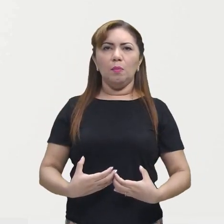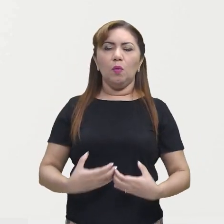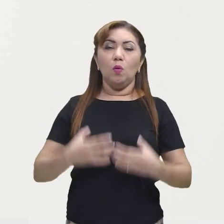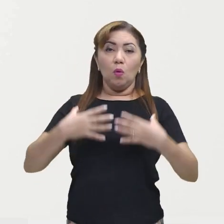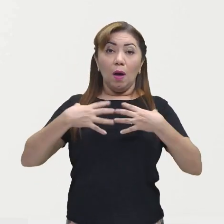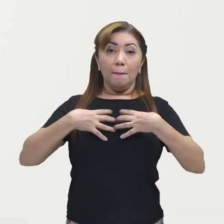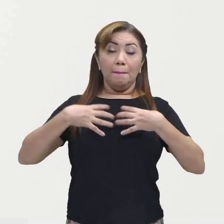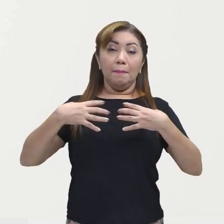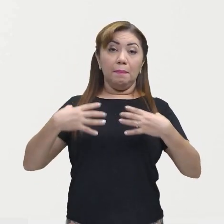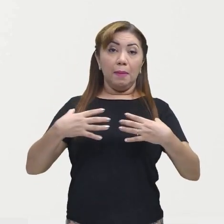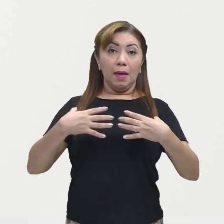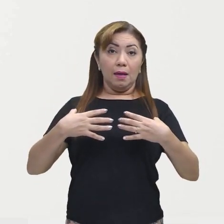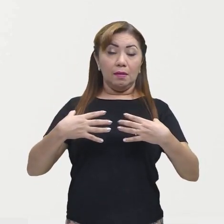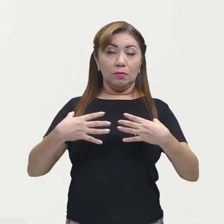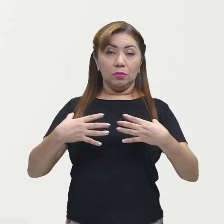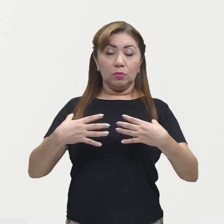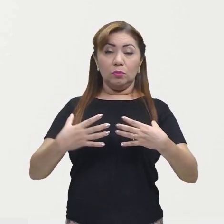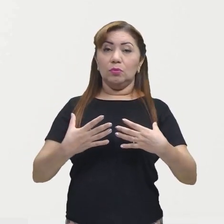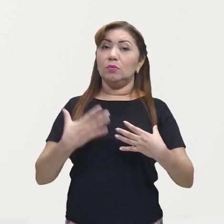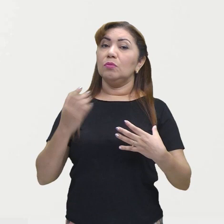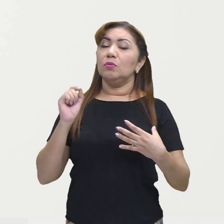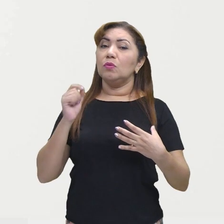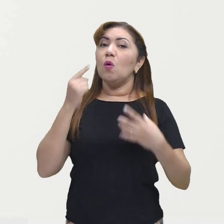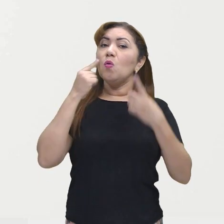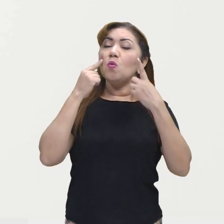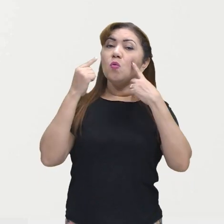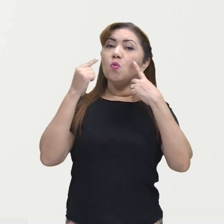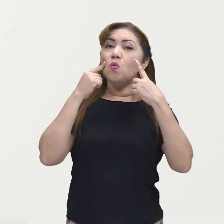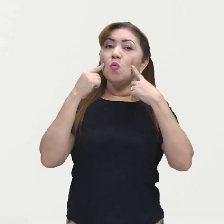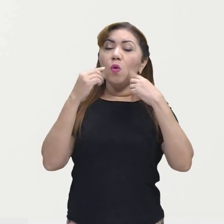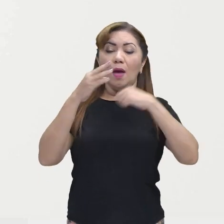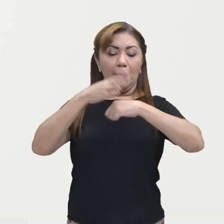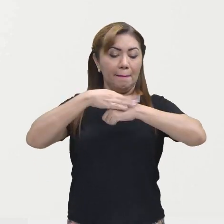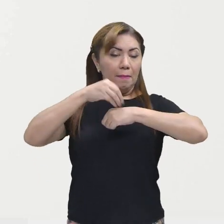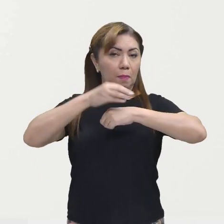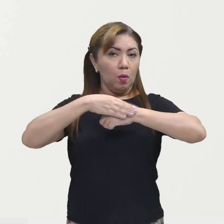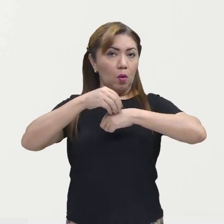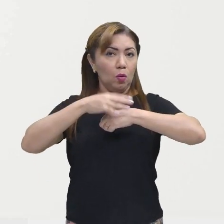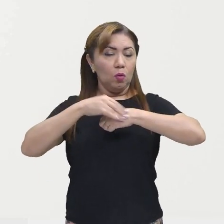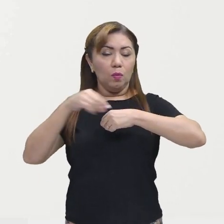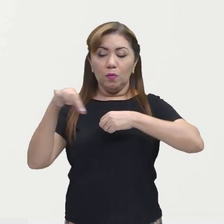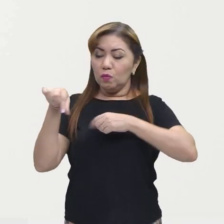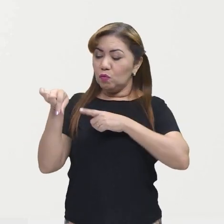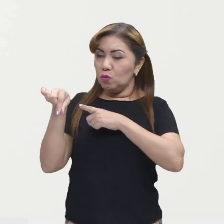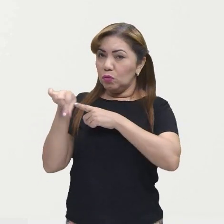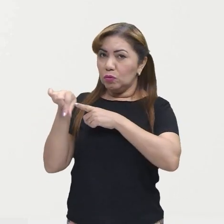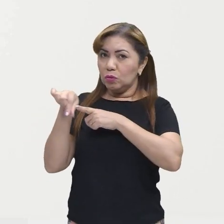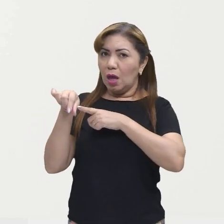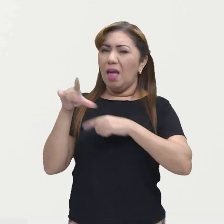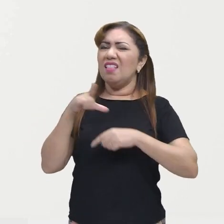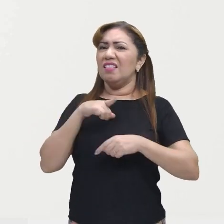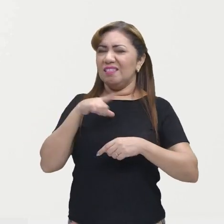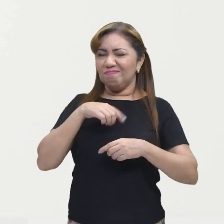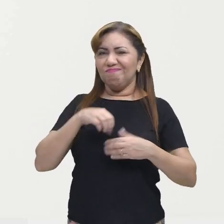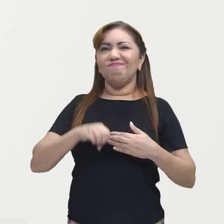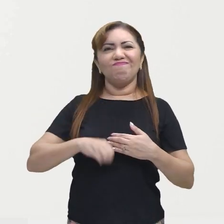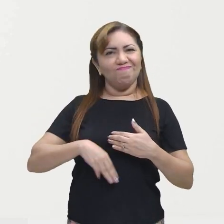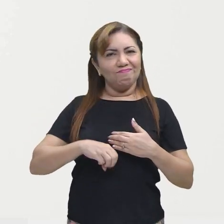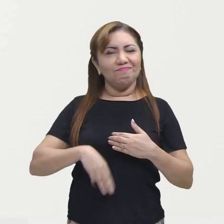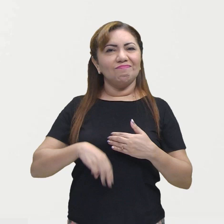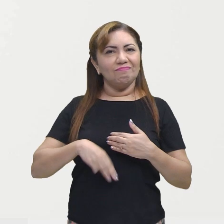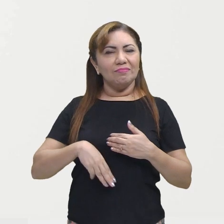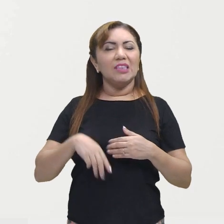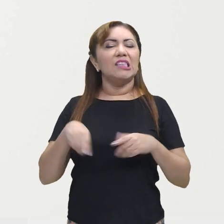seios, os pelos pubianos e acne também. A partir da puberdade começa a menstruação, quando o corpo se prepara